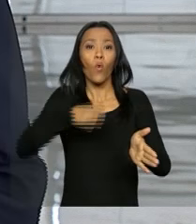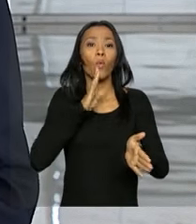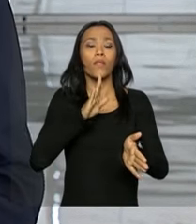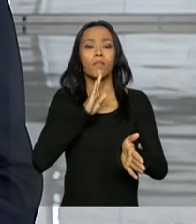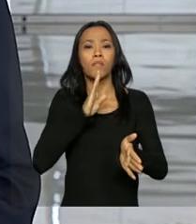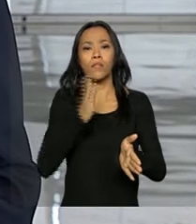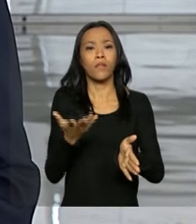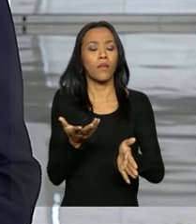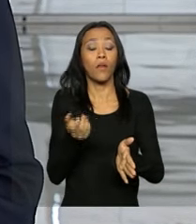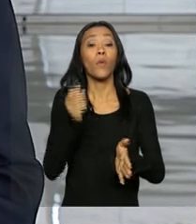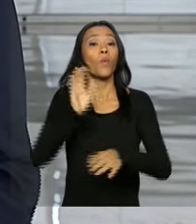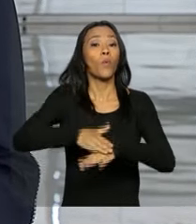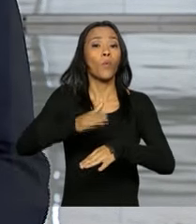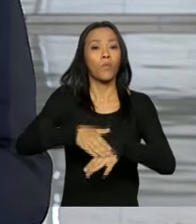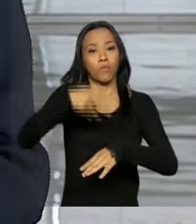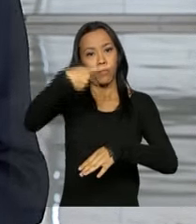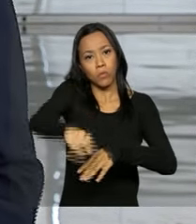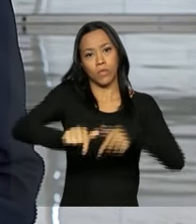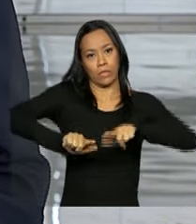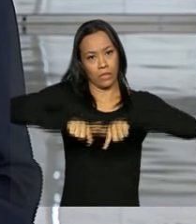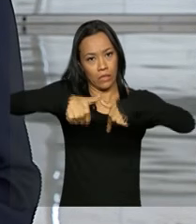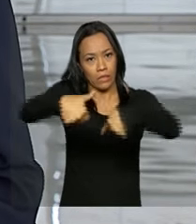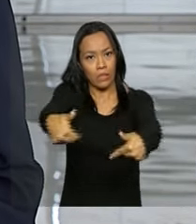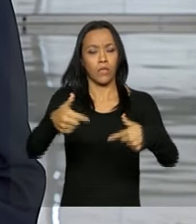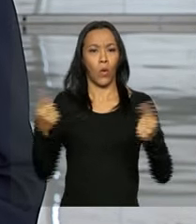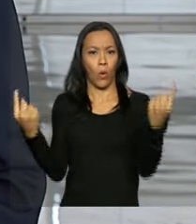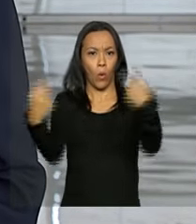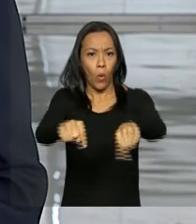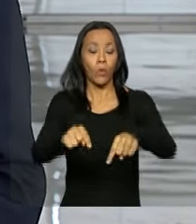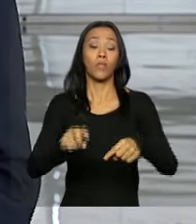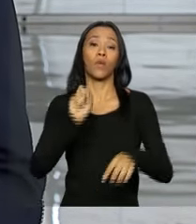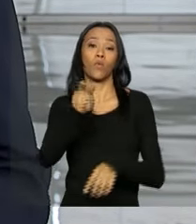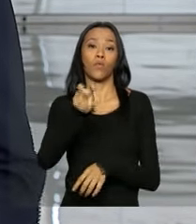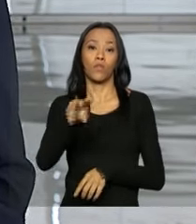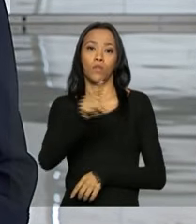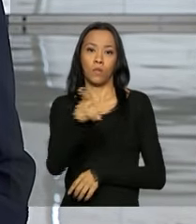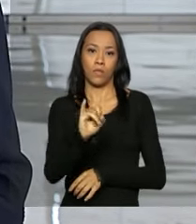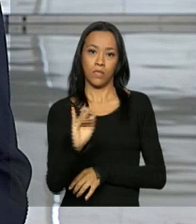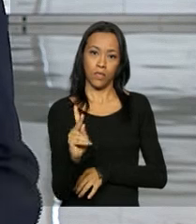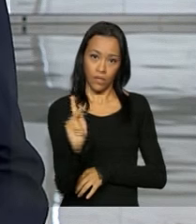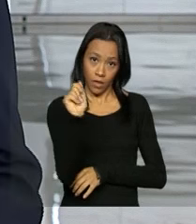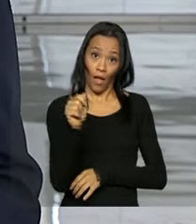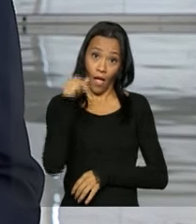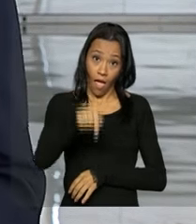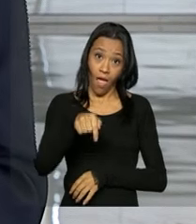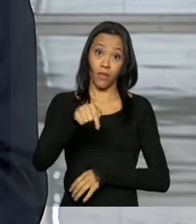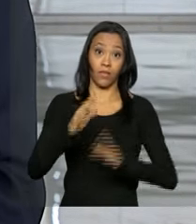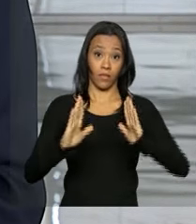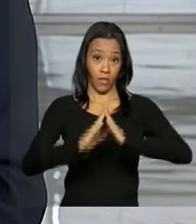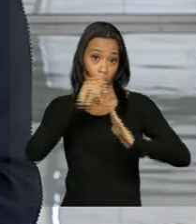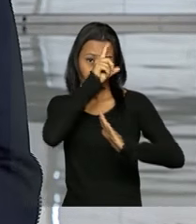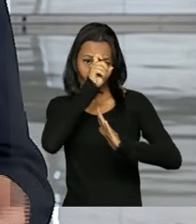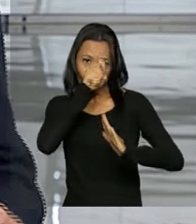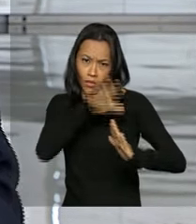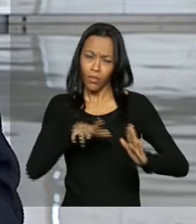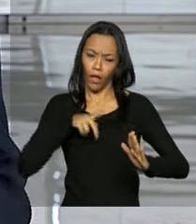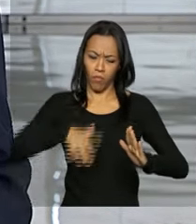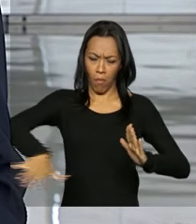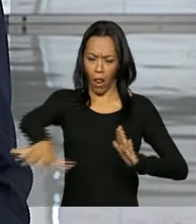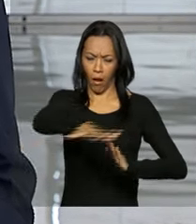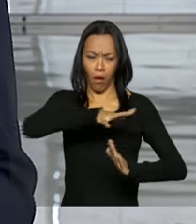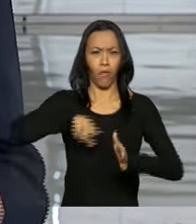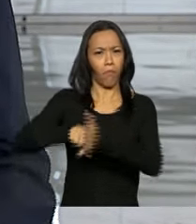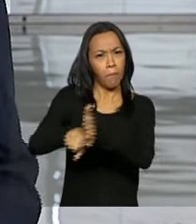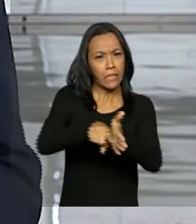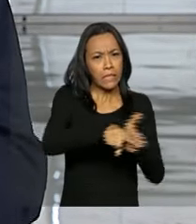tomadas pelo governo brasileiro no enfrentamento ao vírus da zica essa instituição mantém um centro de pesqu isas e é considerada